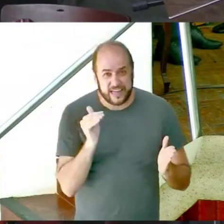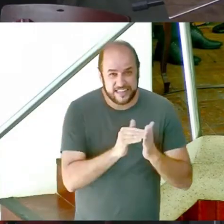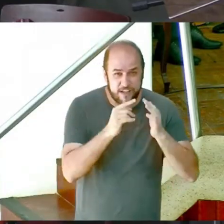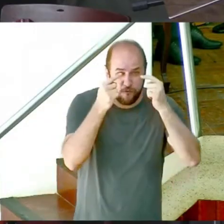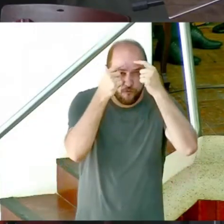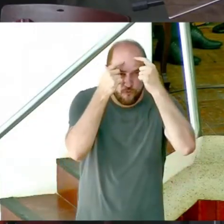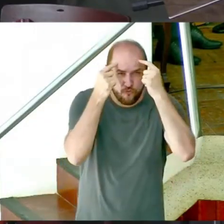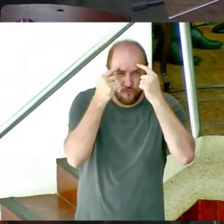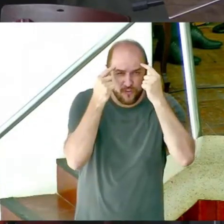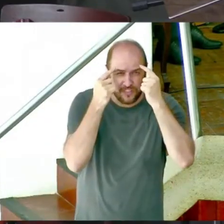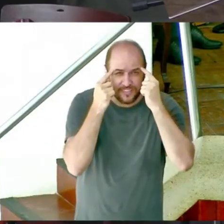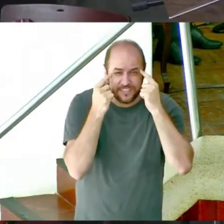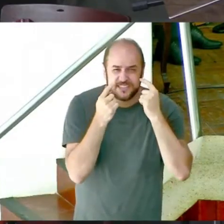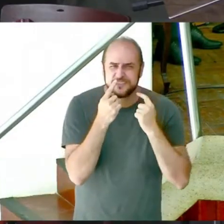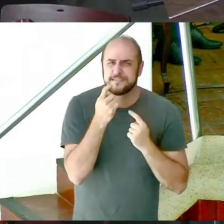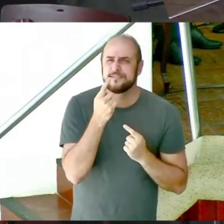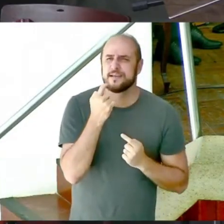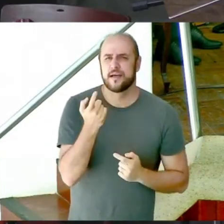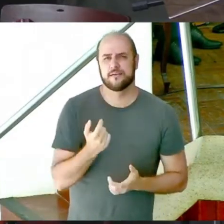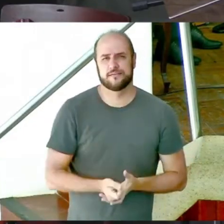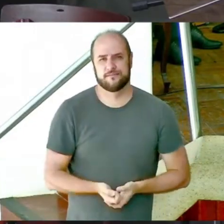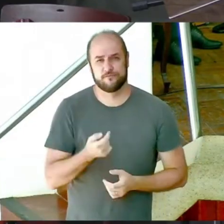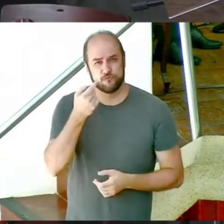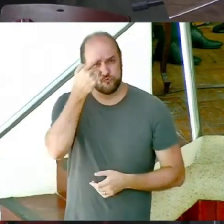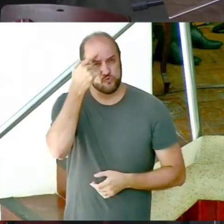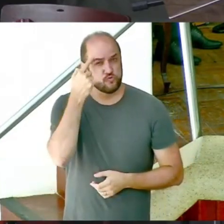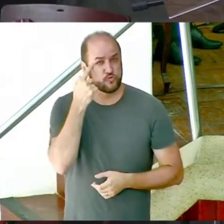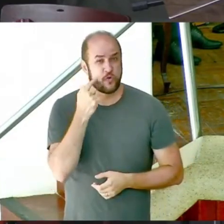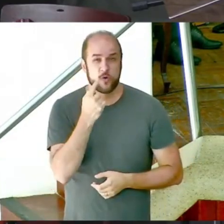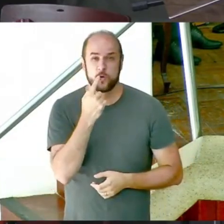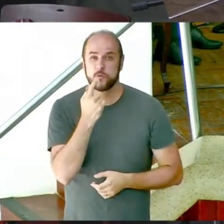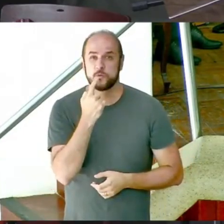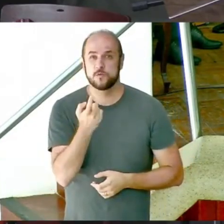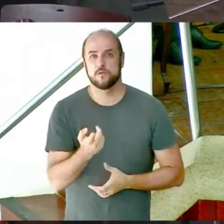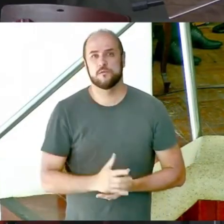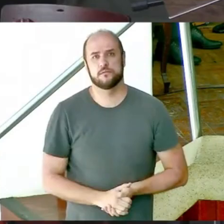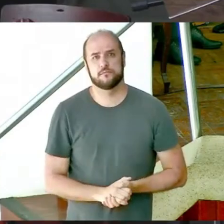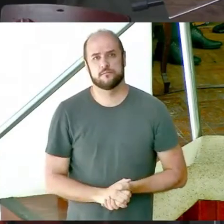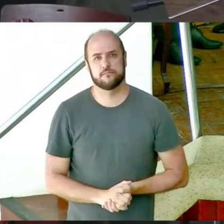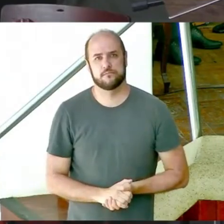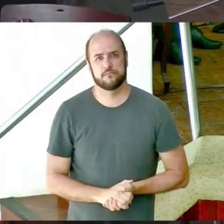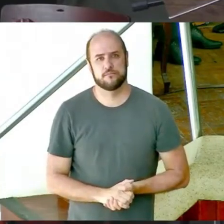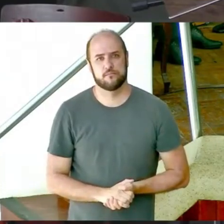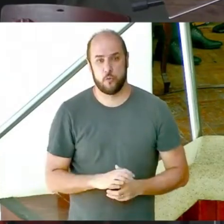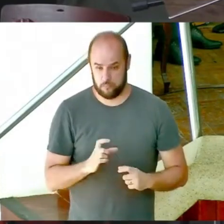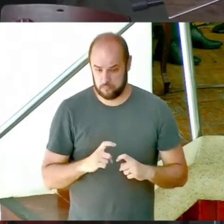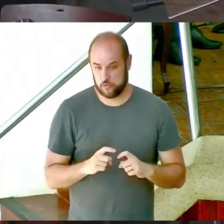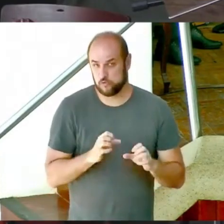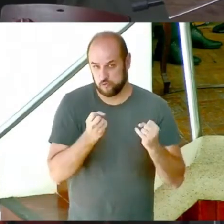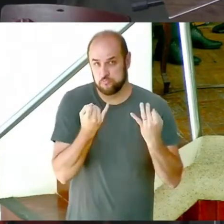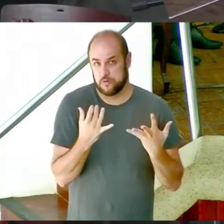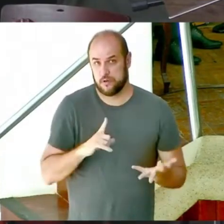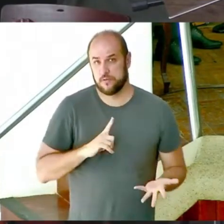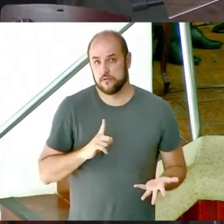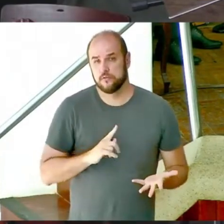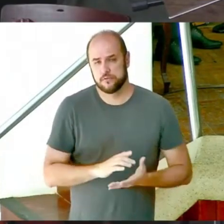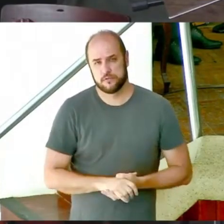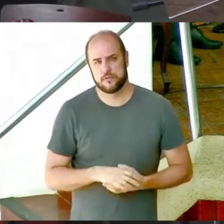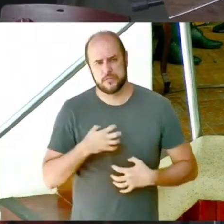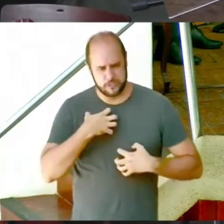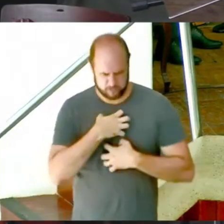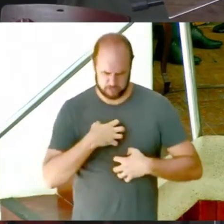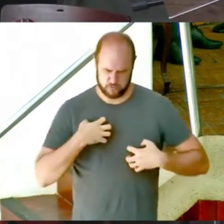sangue. Suar sangue. A medicina explica isso. Níveis de angústia